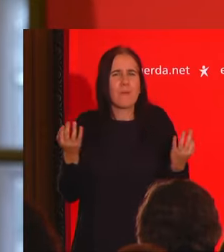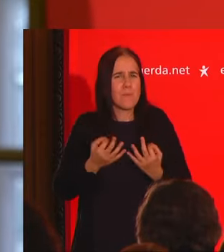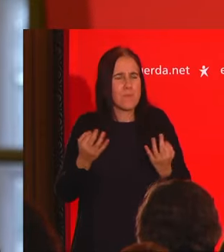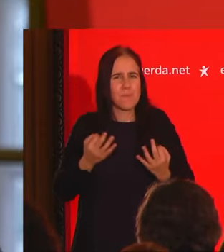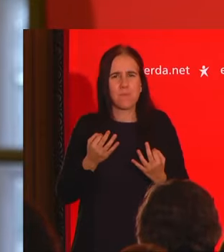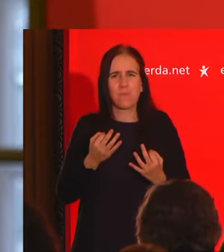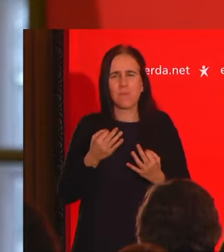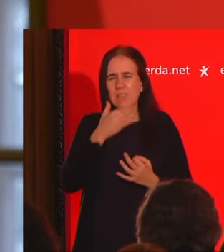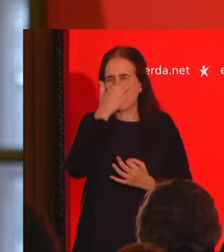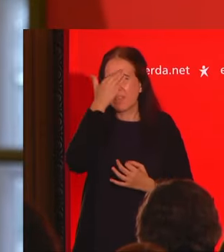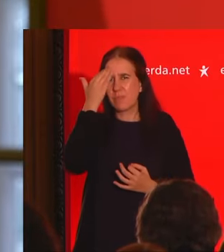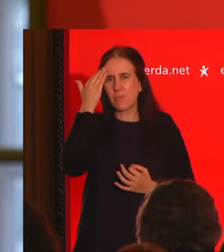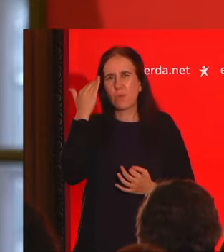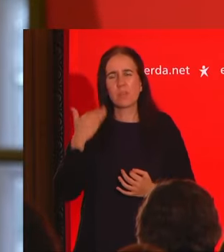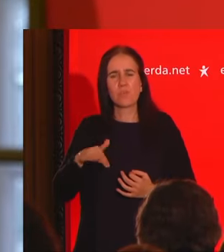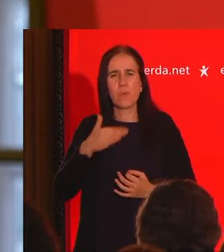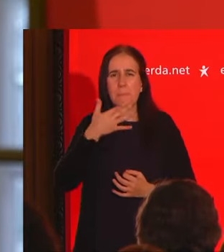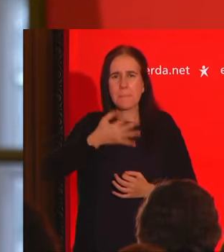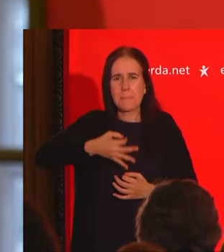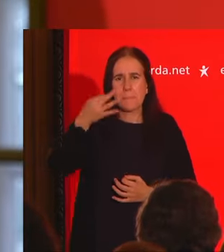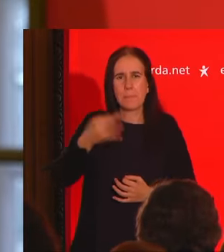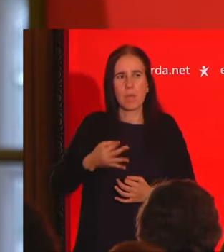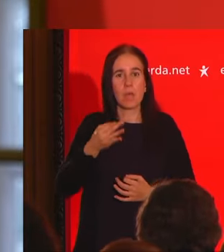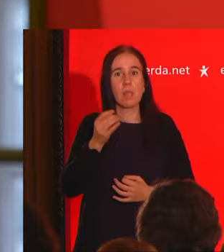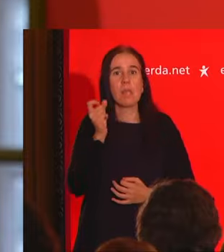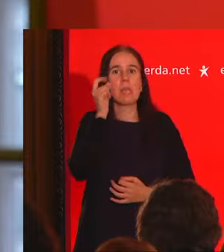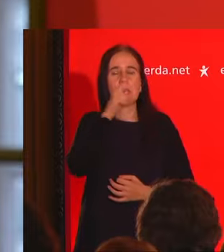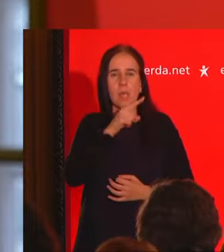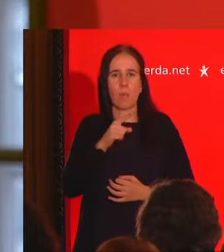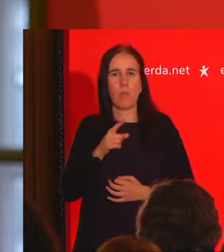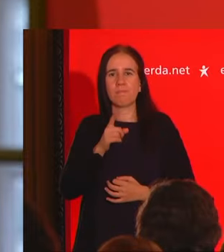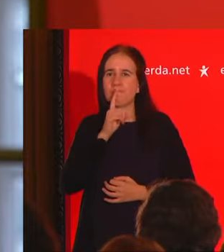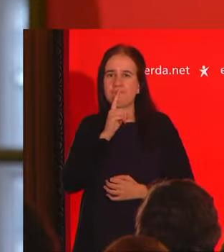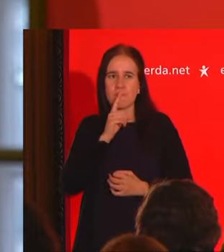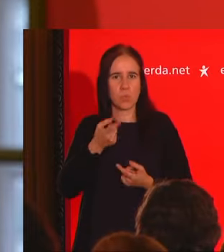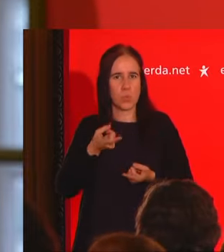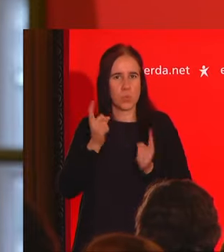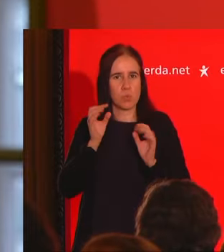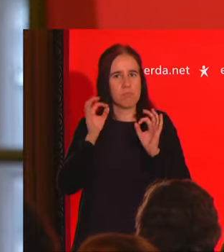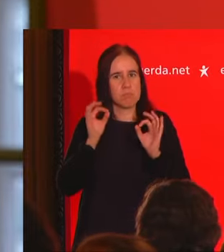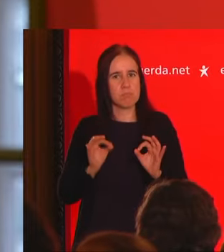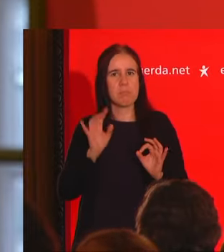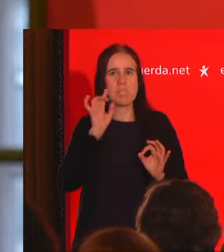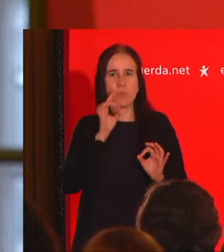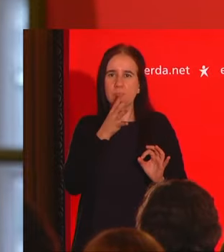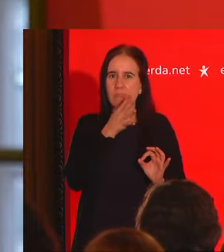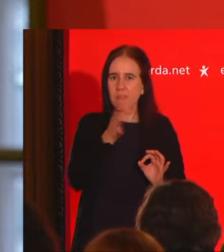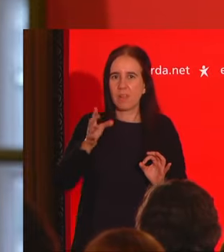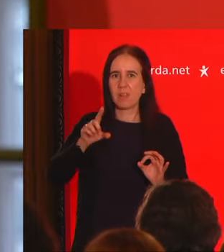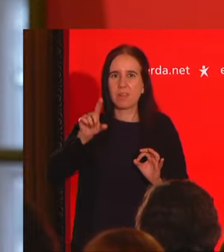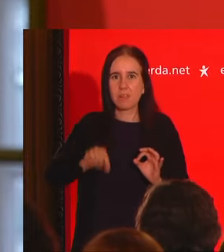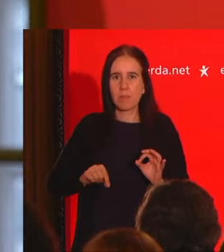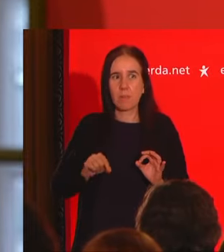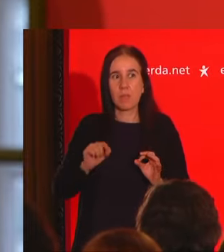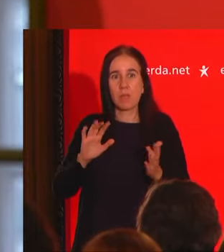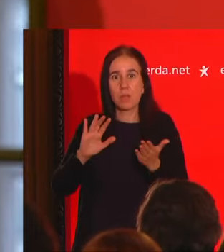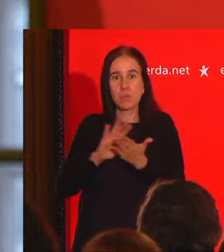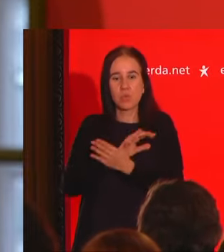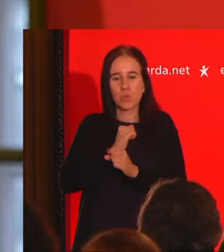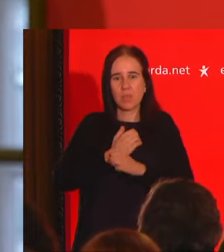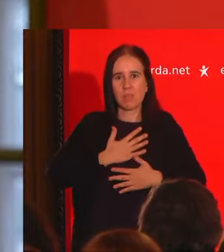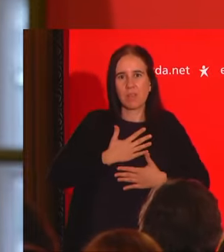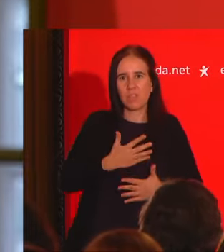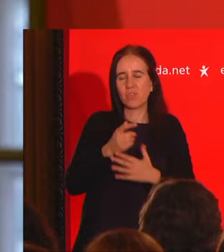todas as dificuldades, com quem não se cala. E é importante também falar dos jornalistas,